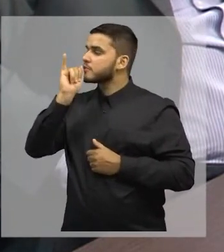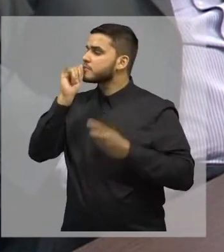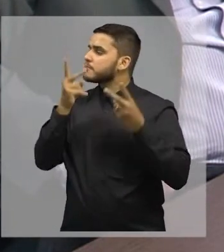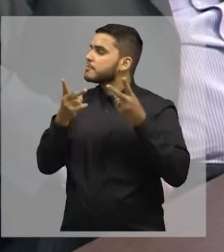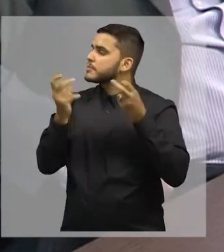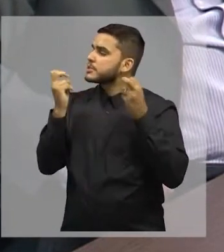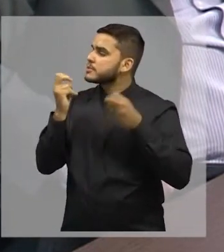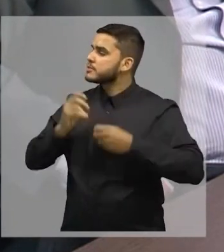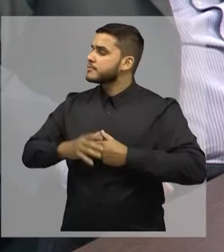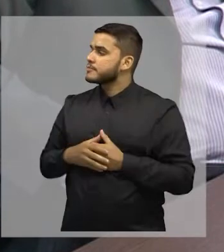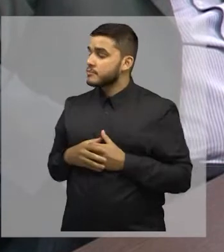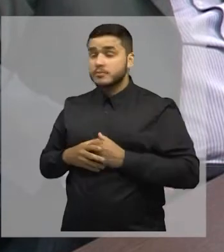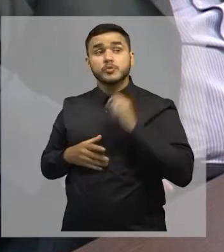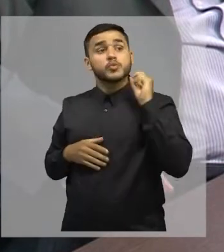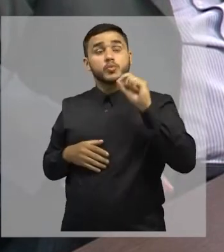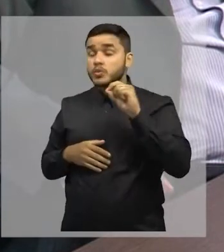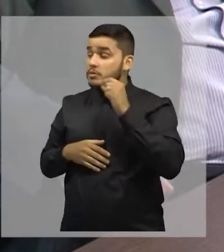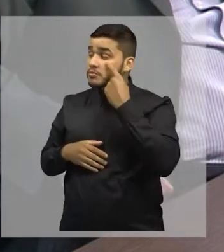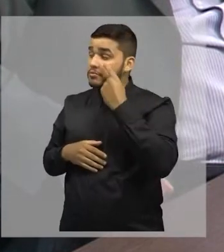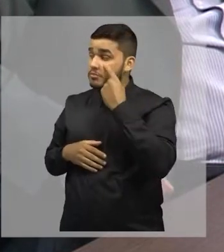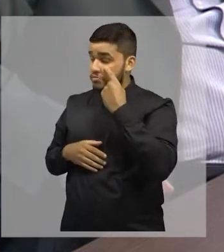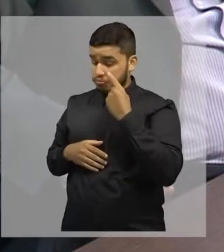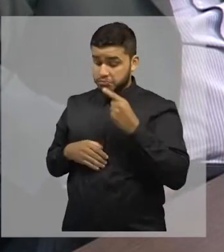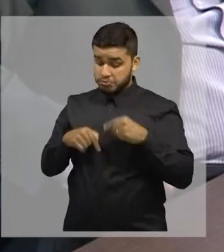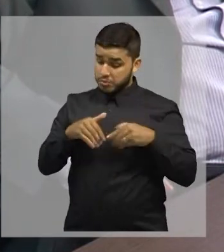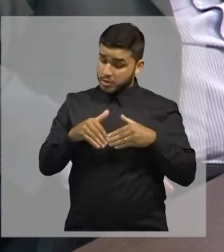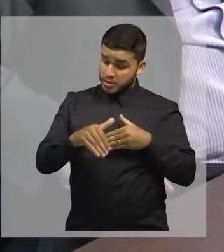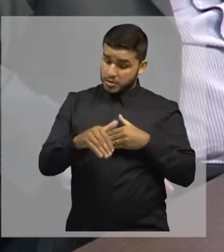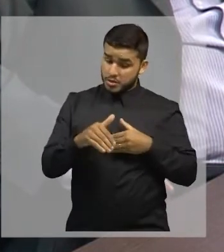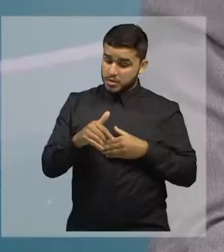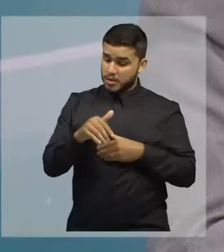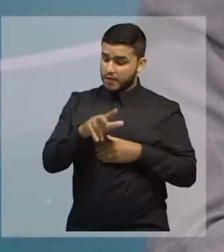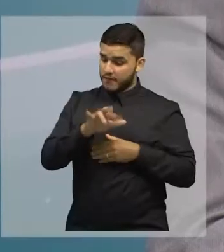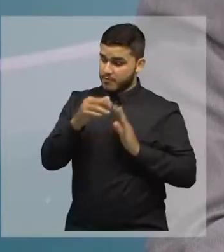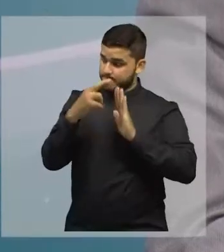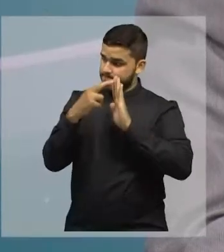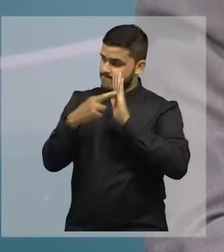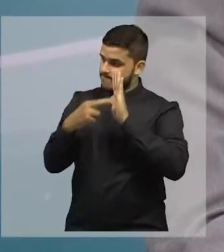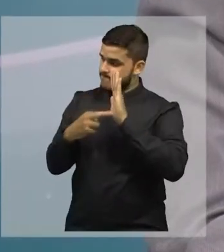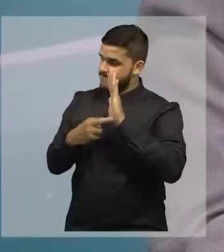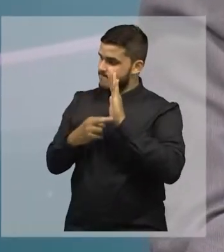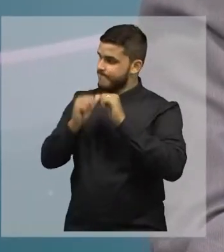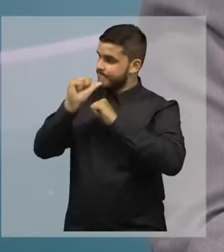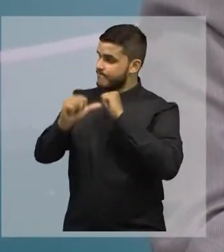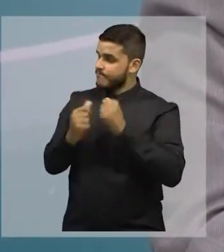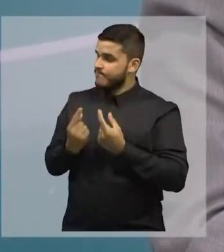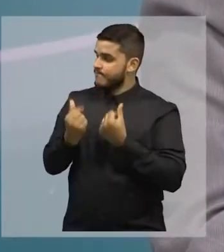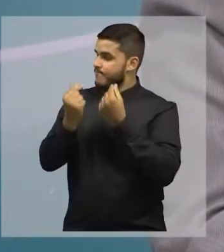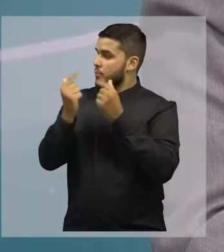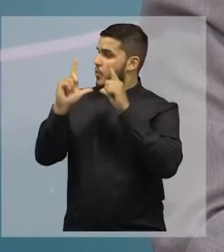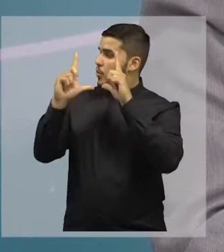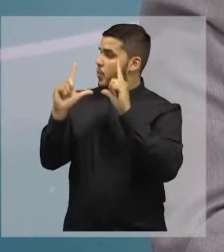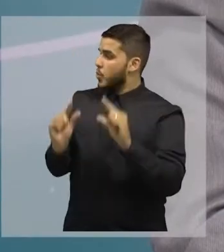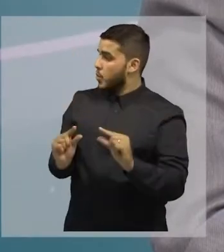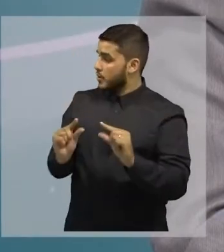das eleições reduziu muito o poder econômico, né? Os candidatos estarão